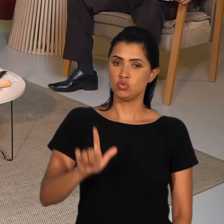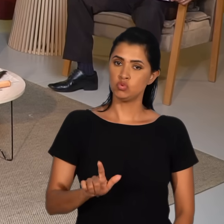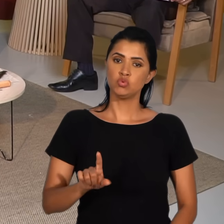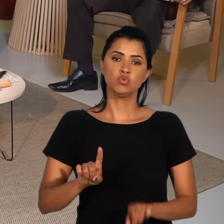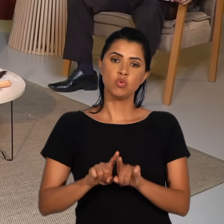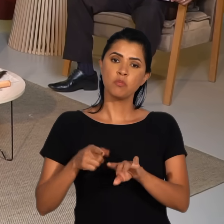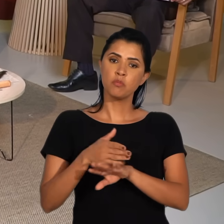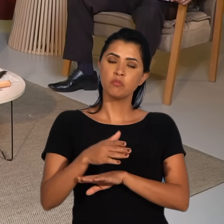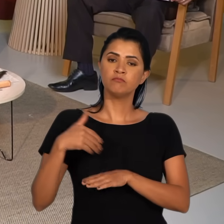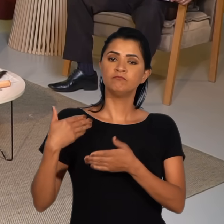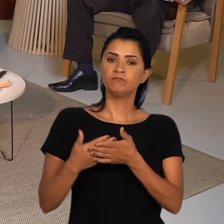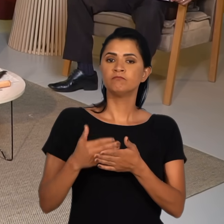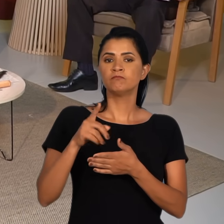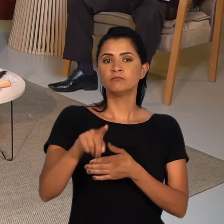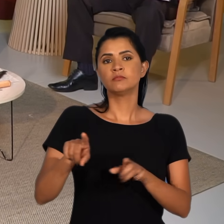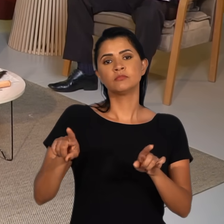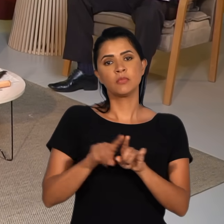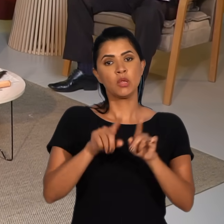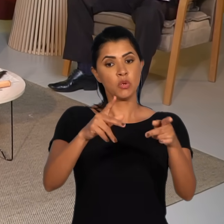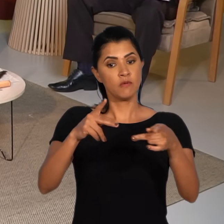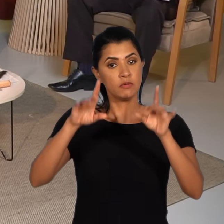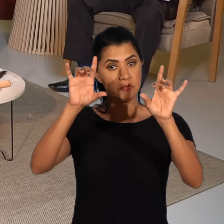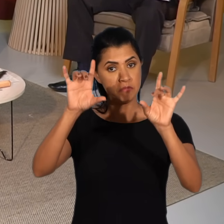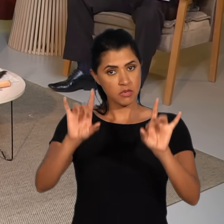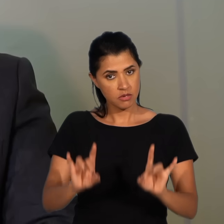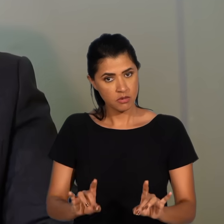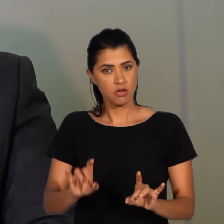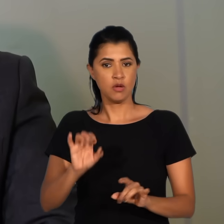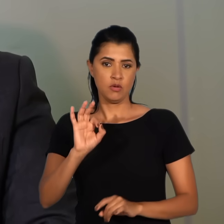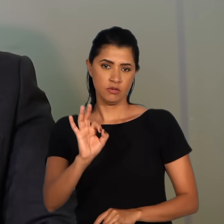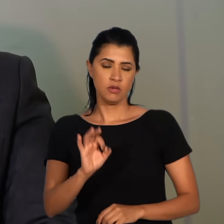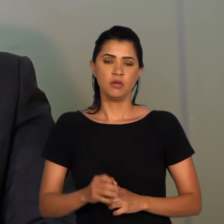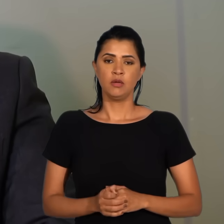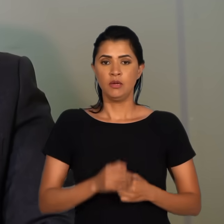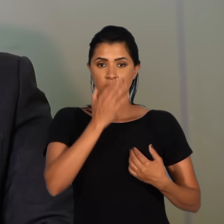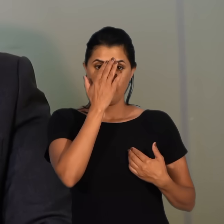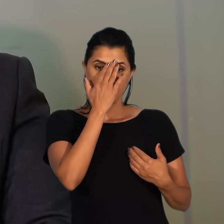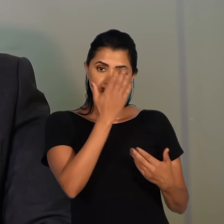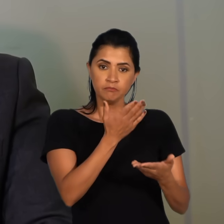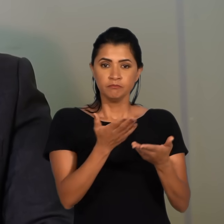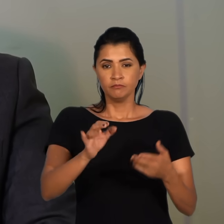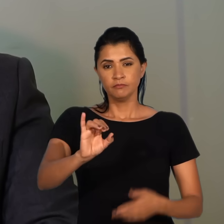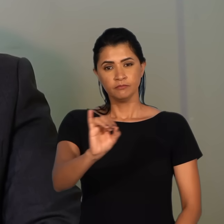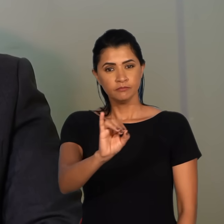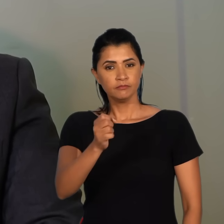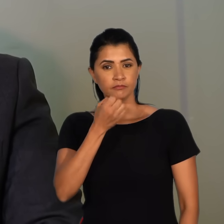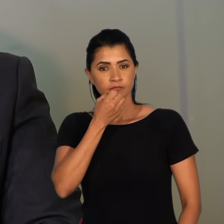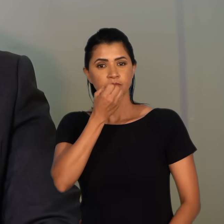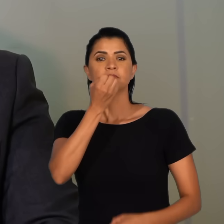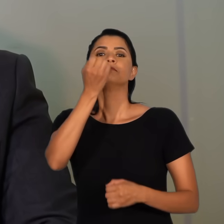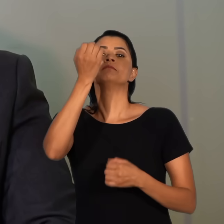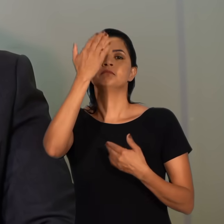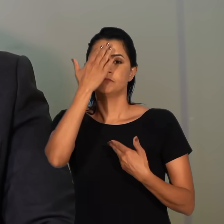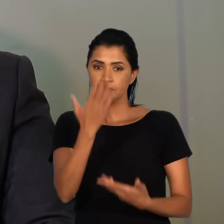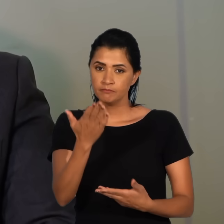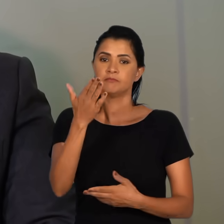diretor da classe novo tempo então dá uma saudação e aquele convite também especial né Adriano obrigado Ricardo Olá a todos e obrigado Mais